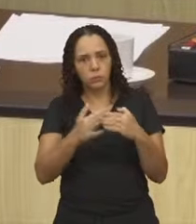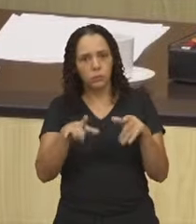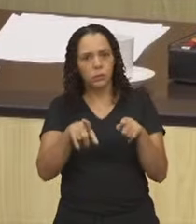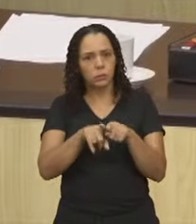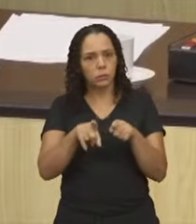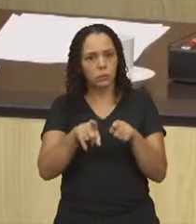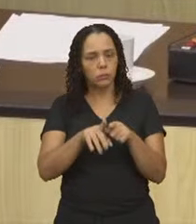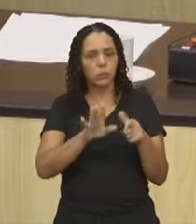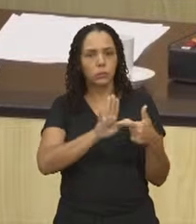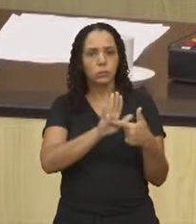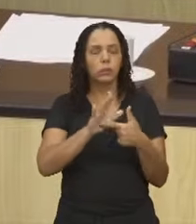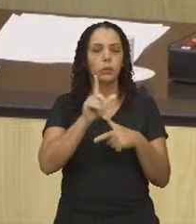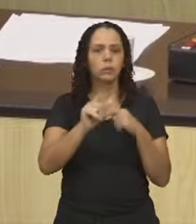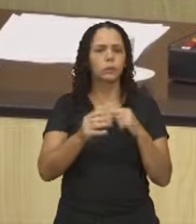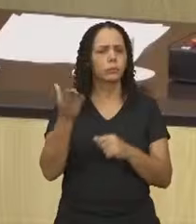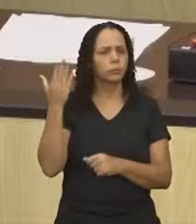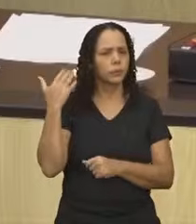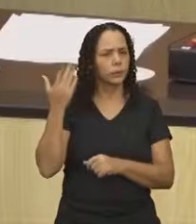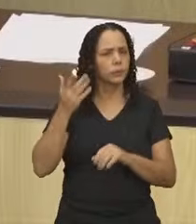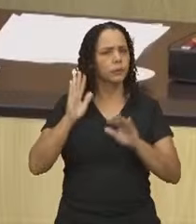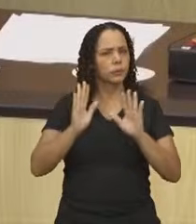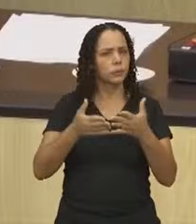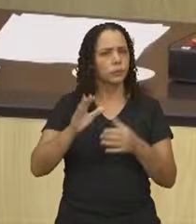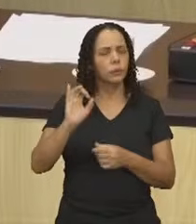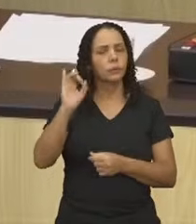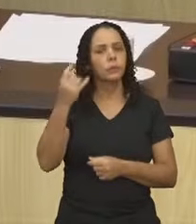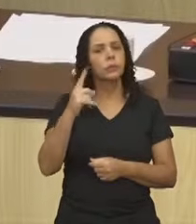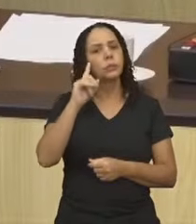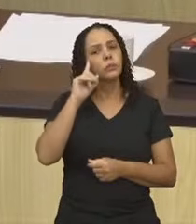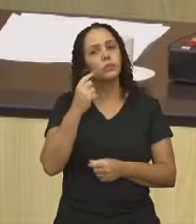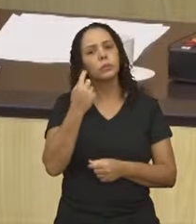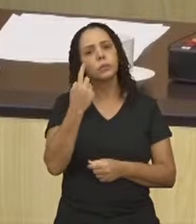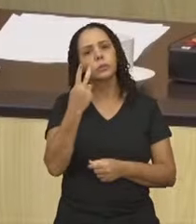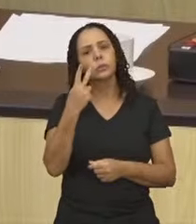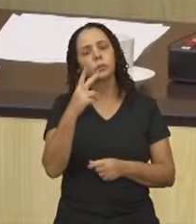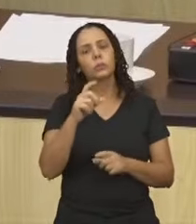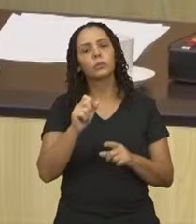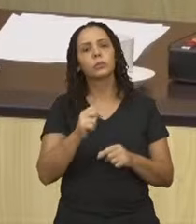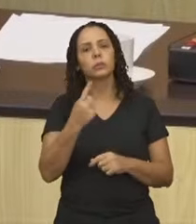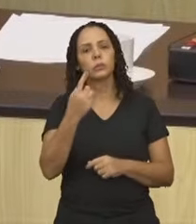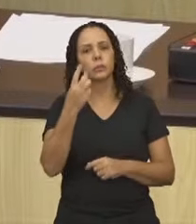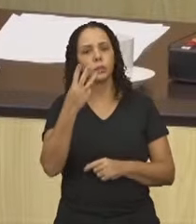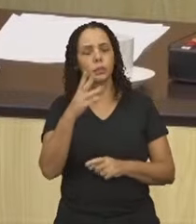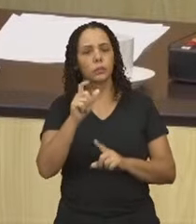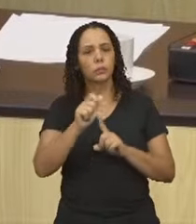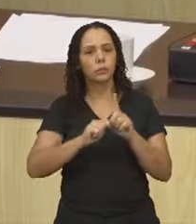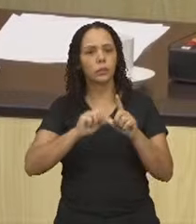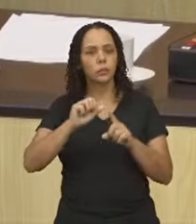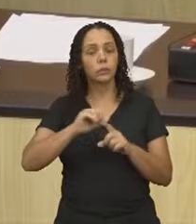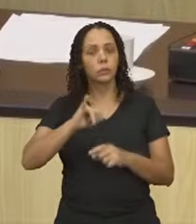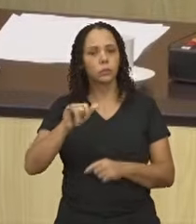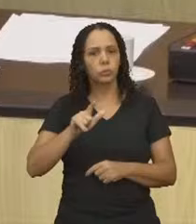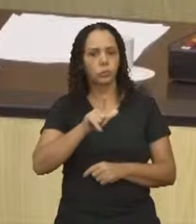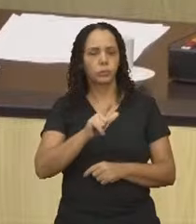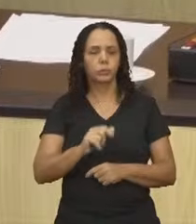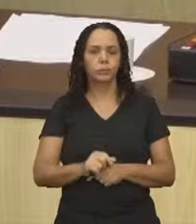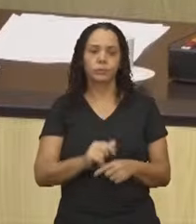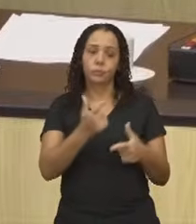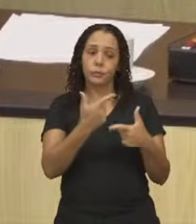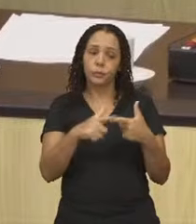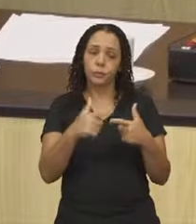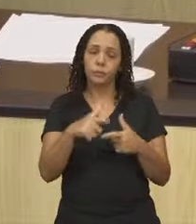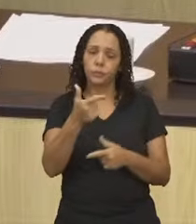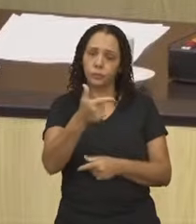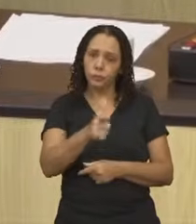que situações semelhantes já haviam ocorrido nos dias 12 e 13 de julho, caracterizando a repetição do problema. O evento em